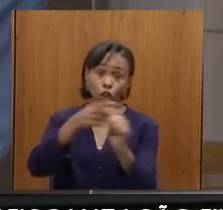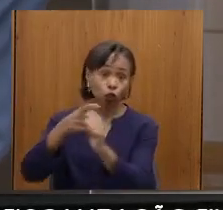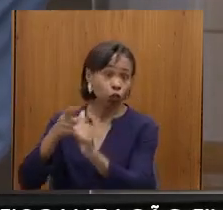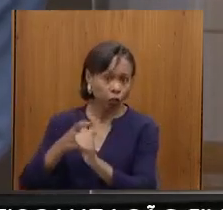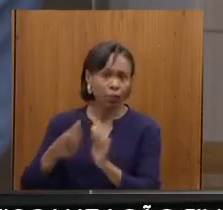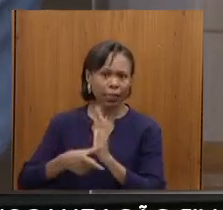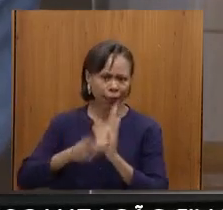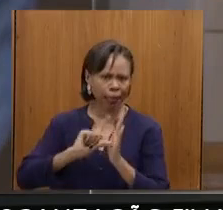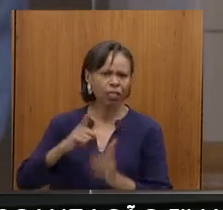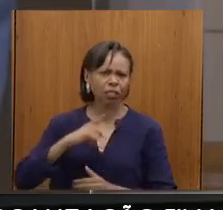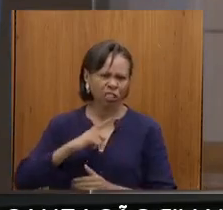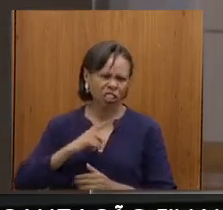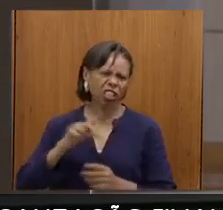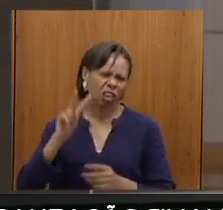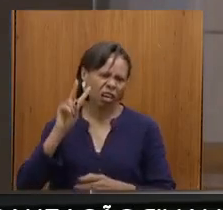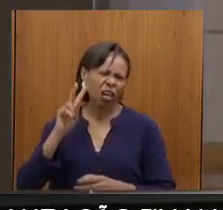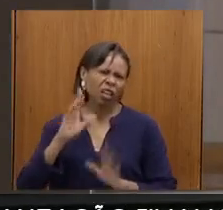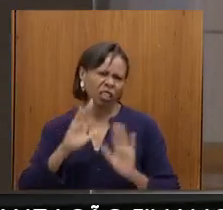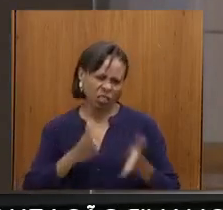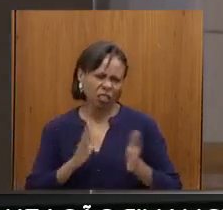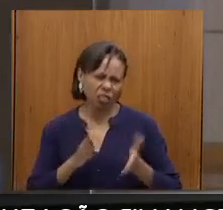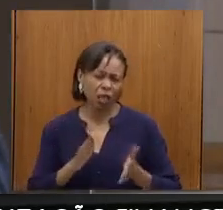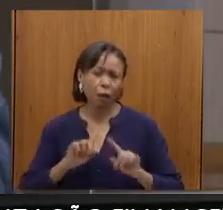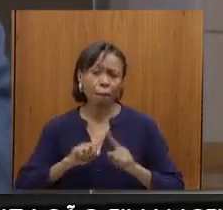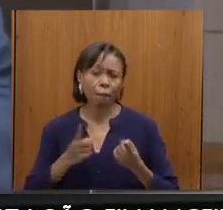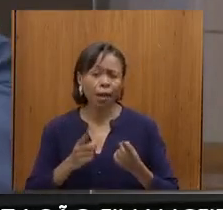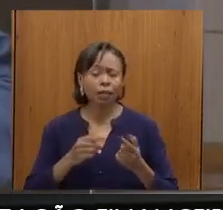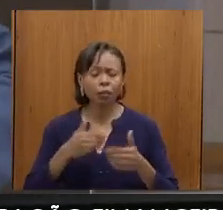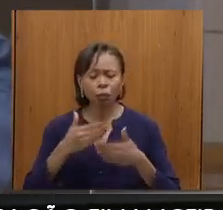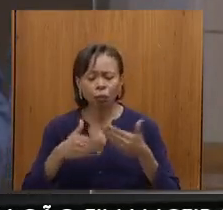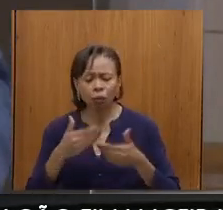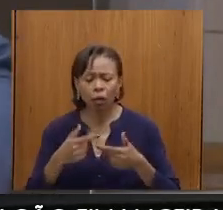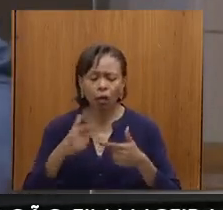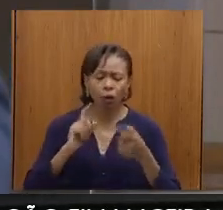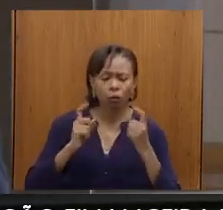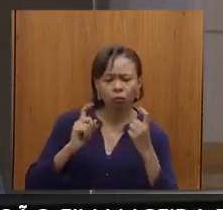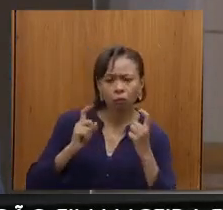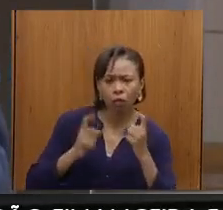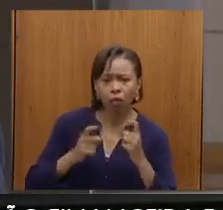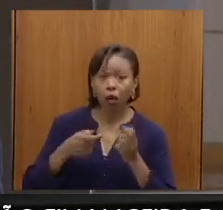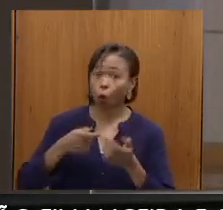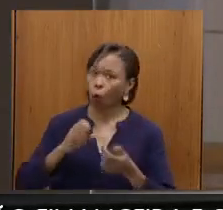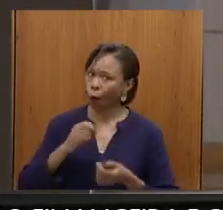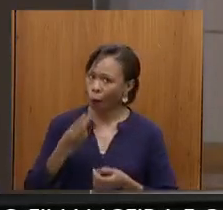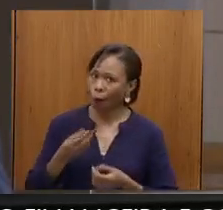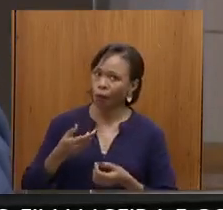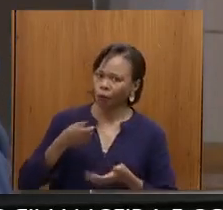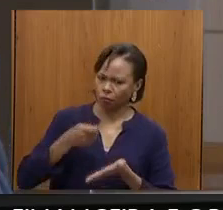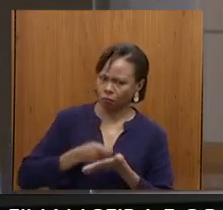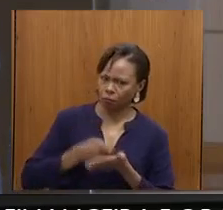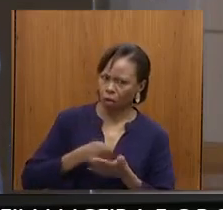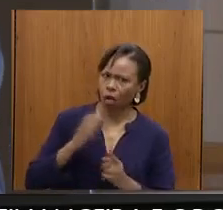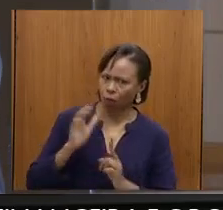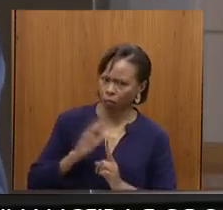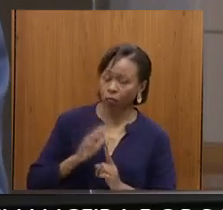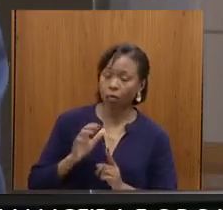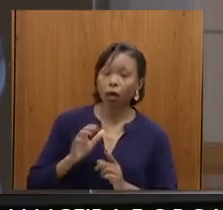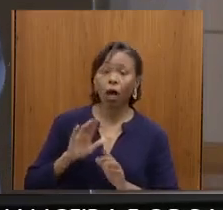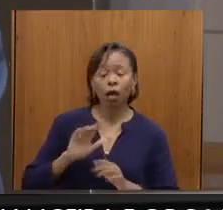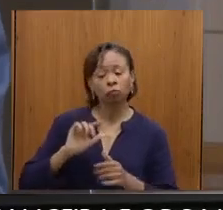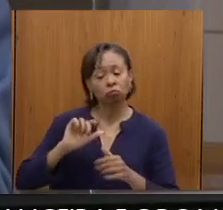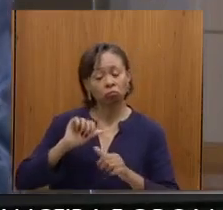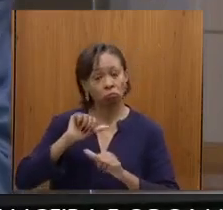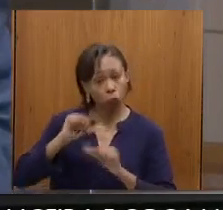reconhecidas, mas que no caminho do diálogo, do entendimento ou mesmo da pressão foram revistas.